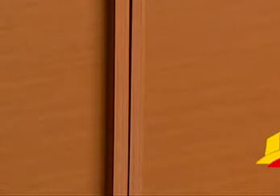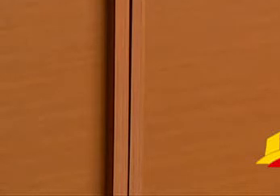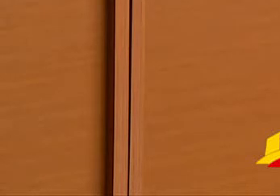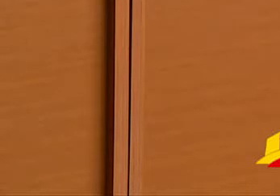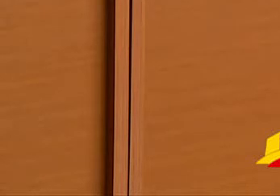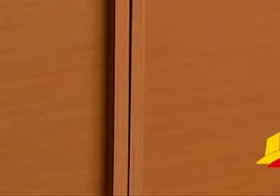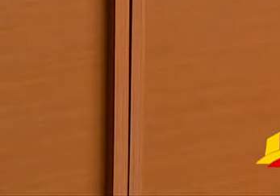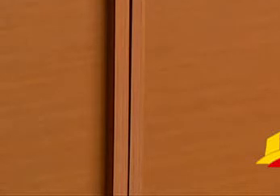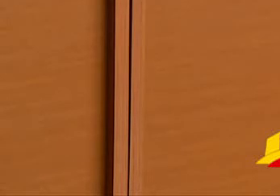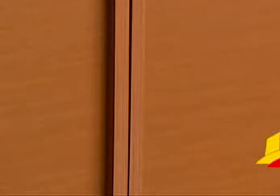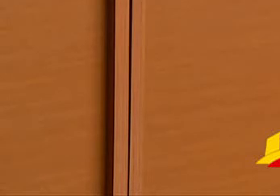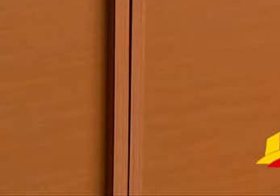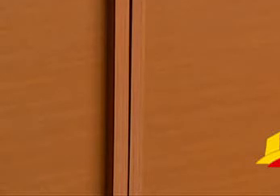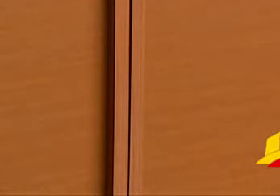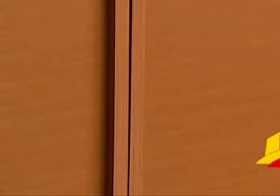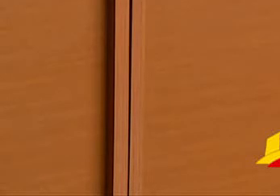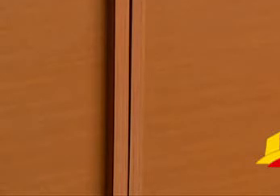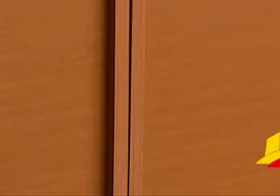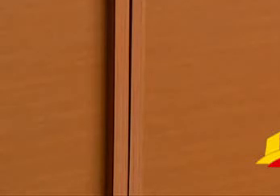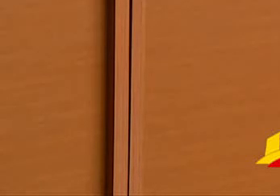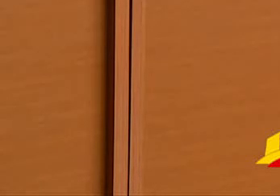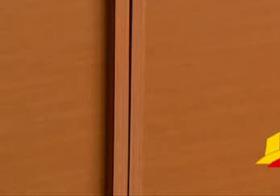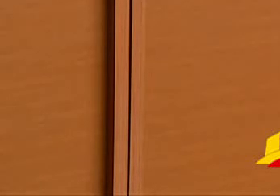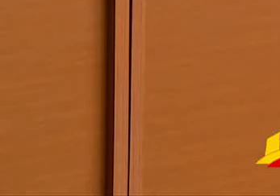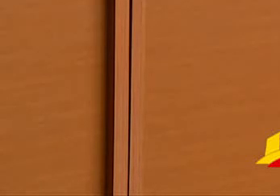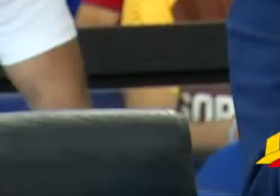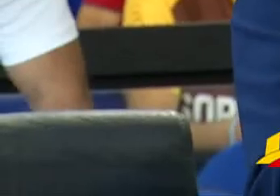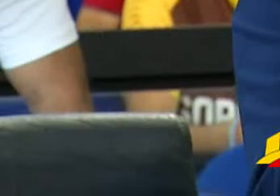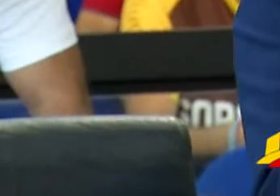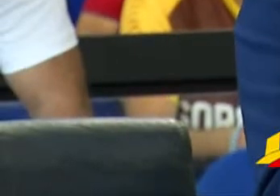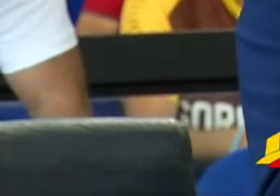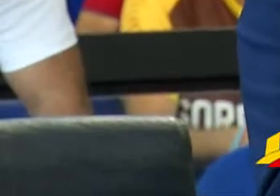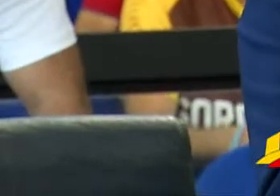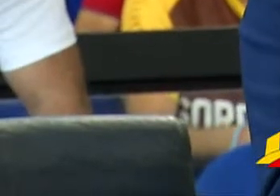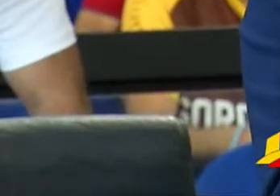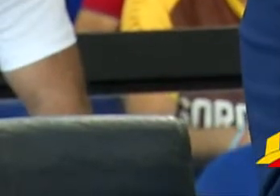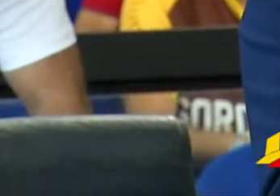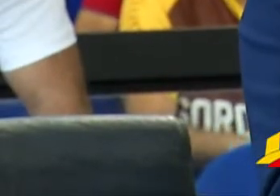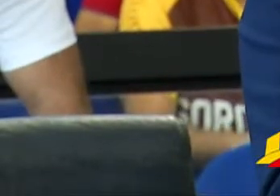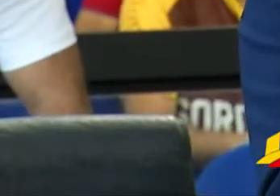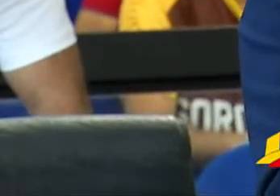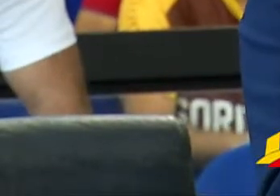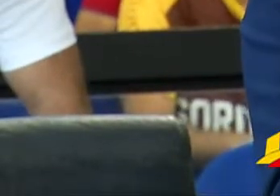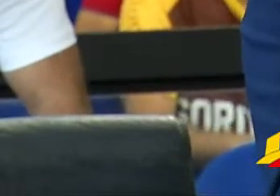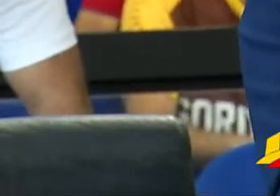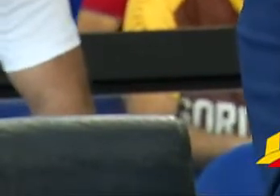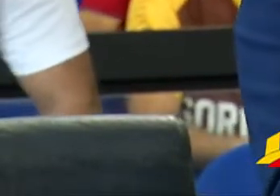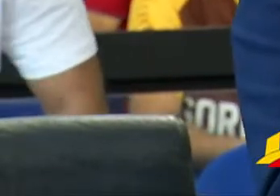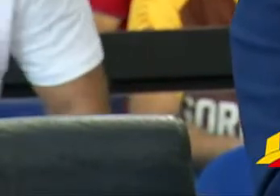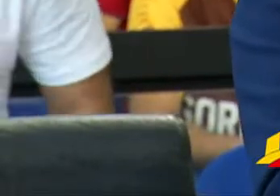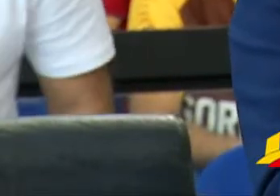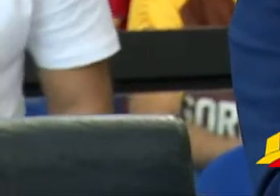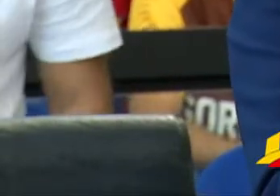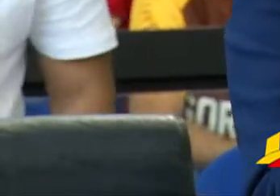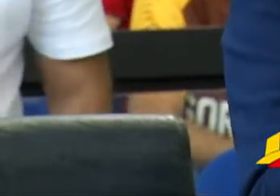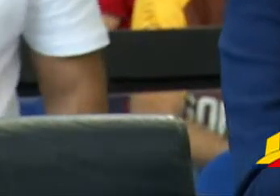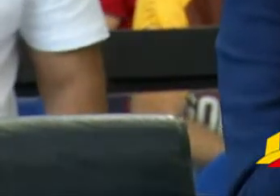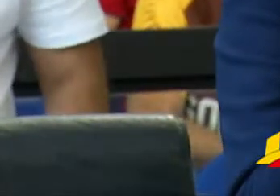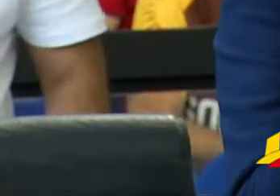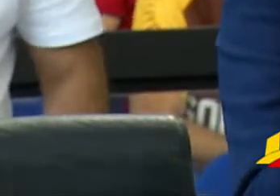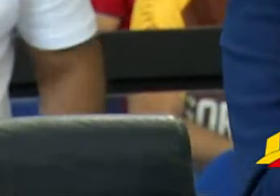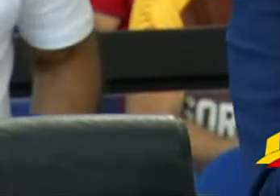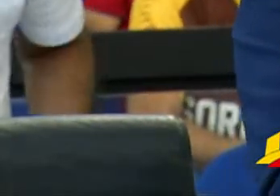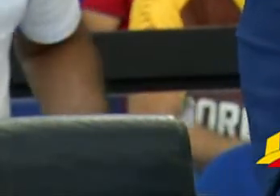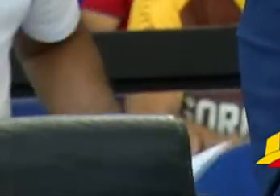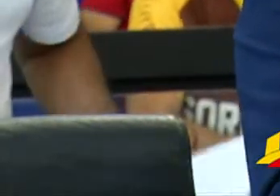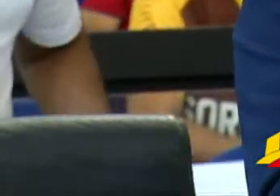Presidente a gente vê Muitas vezes os vereadores fazendo projetos que são importantes para serem comemorados para serem lembrados neste